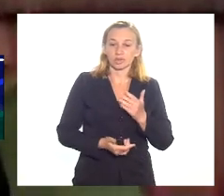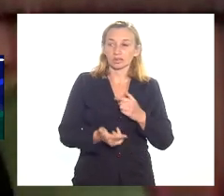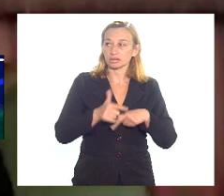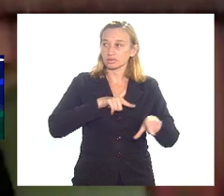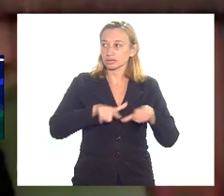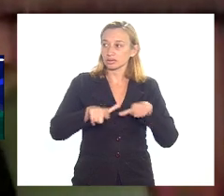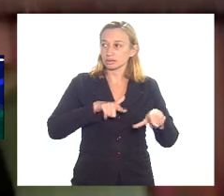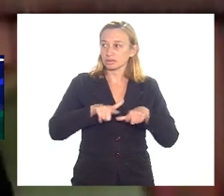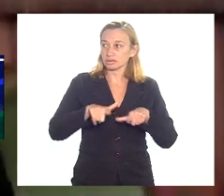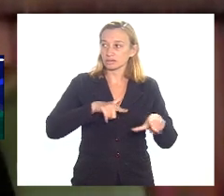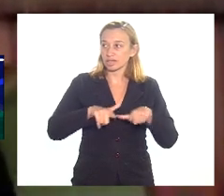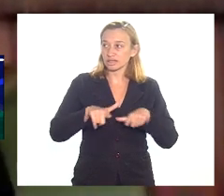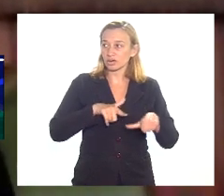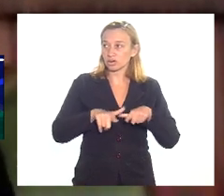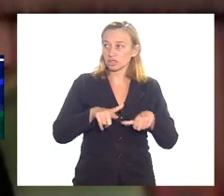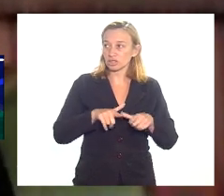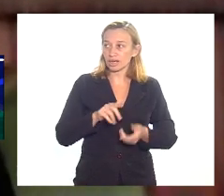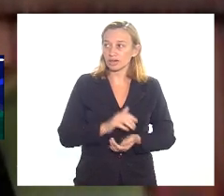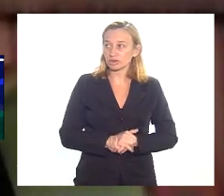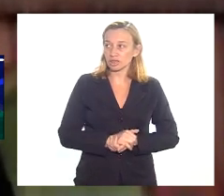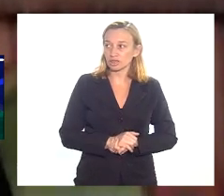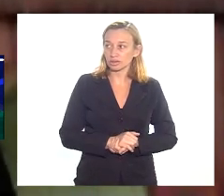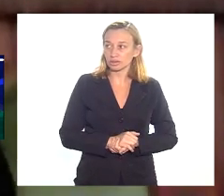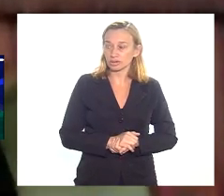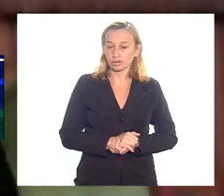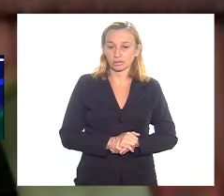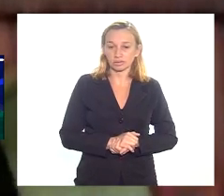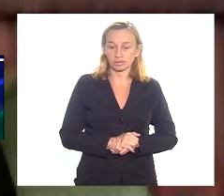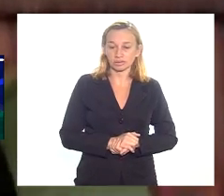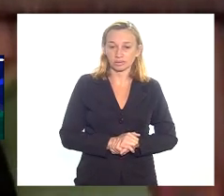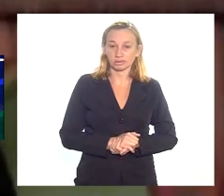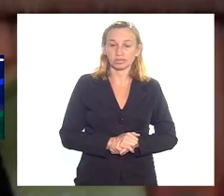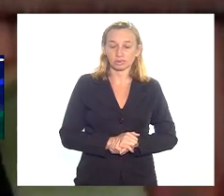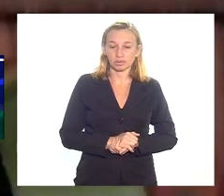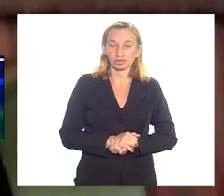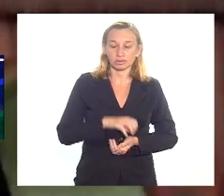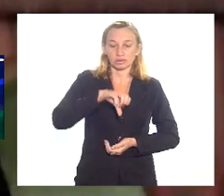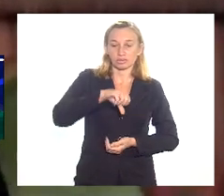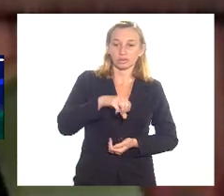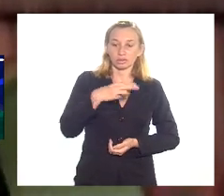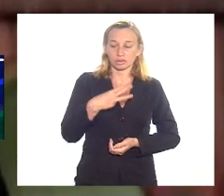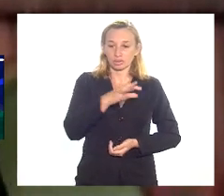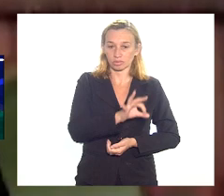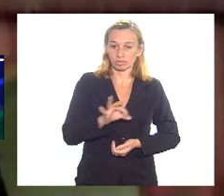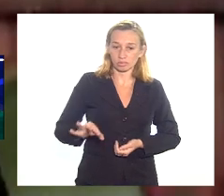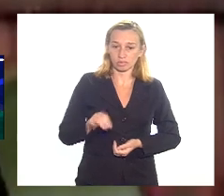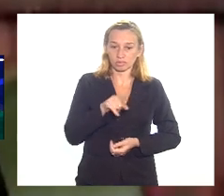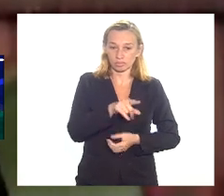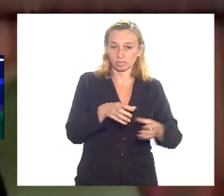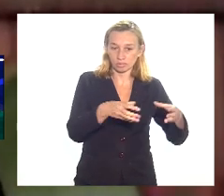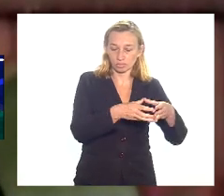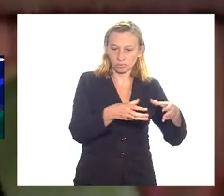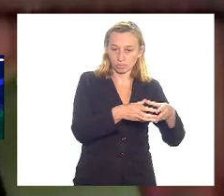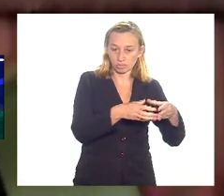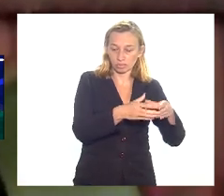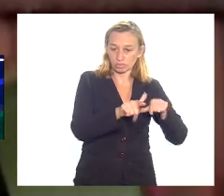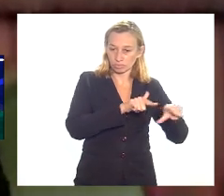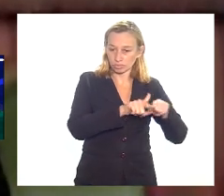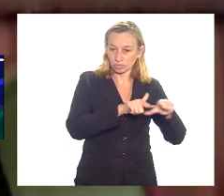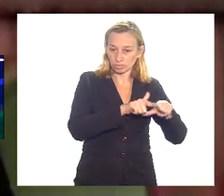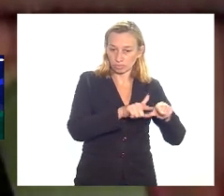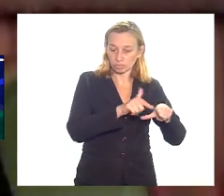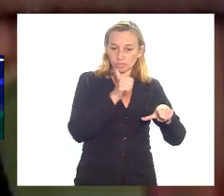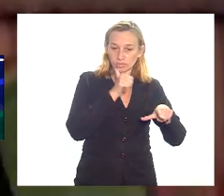trabalho em comparação com outras categorias, sendo que 93% dessa categoria dos trabalhadores e